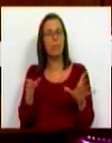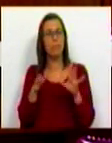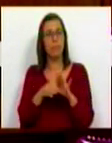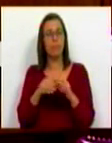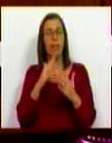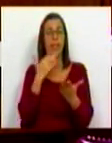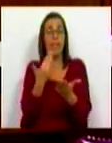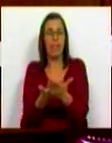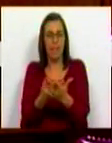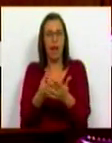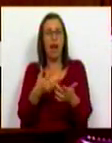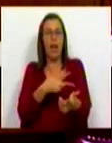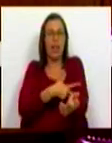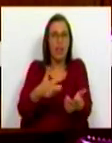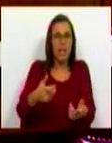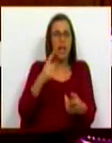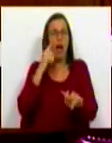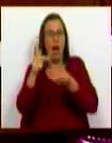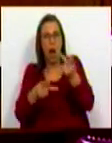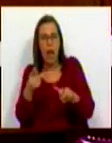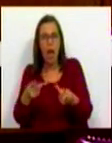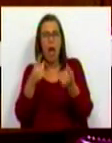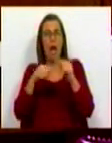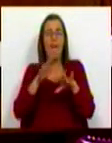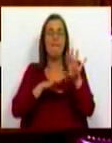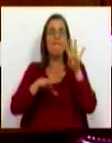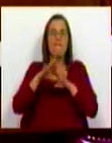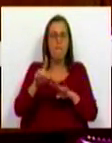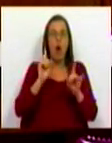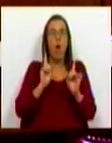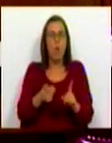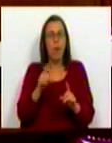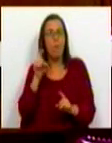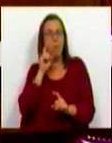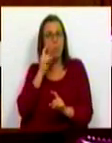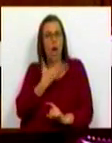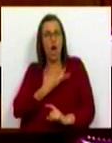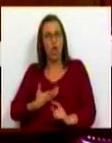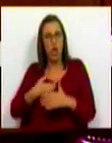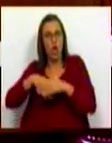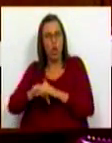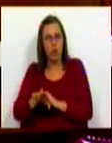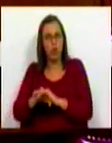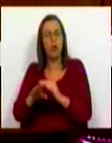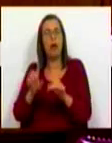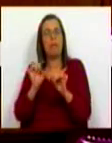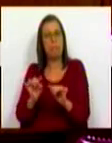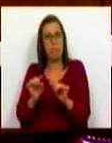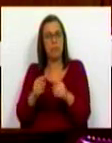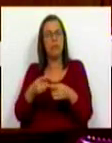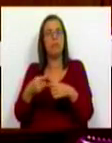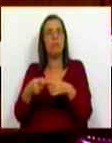relativa à dádiva, à colheita, à análise, ao processamento, à preservação, ao armazenamento,